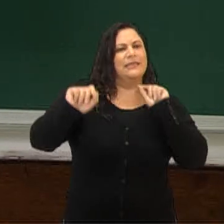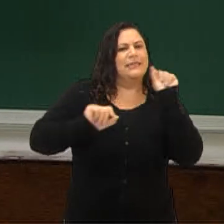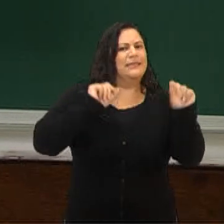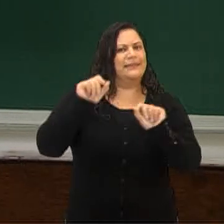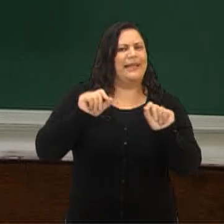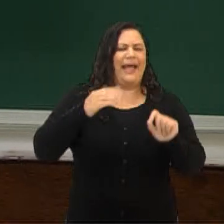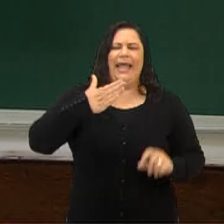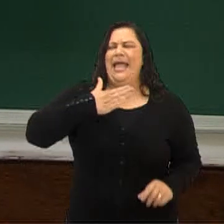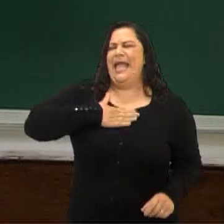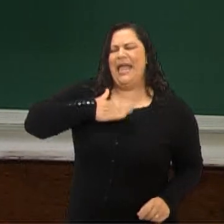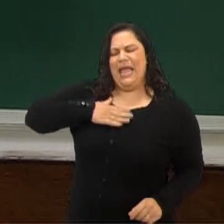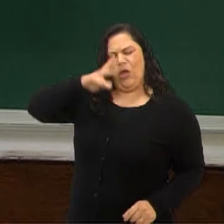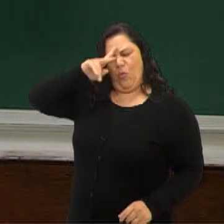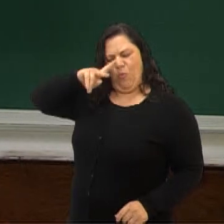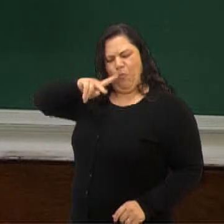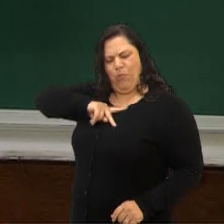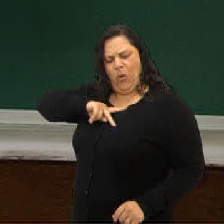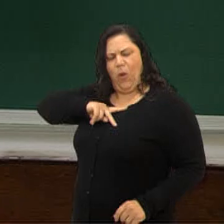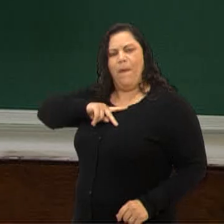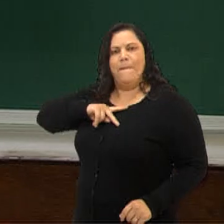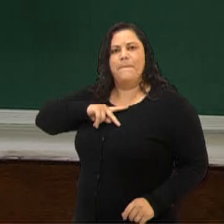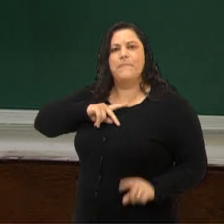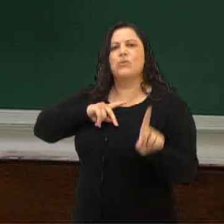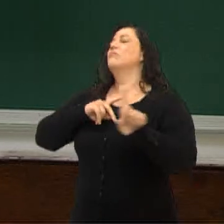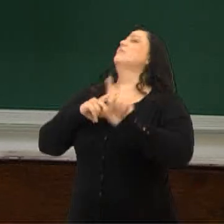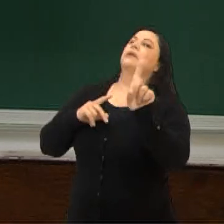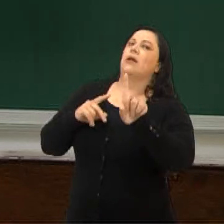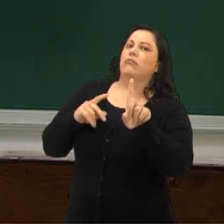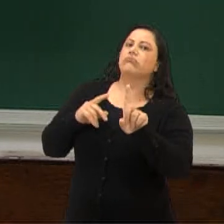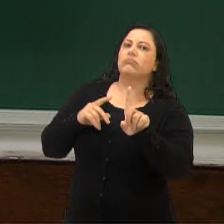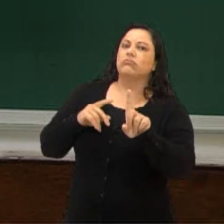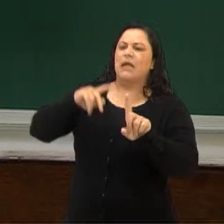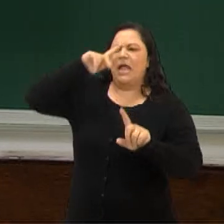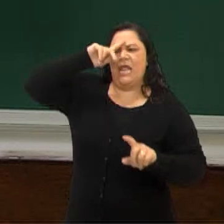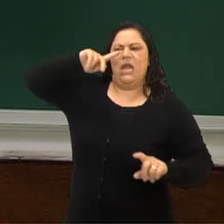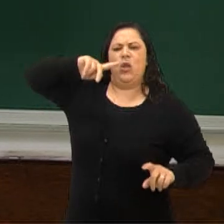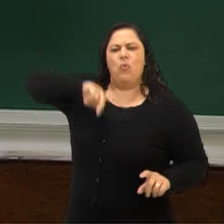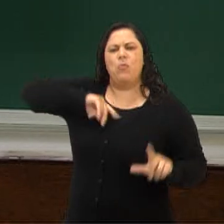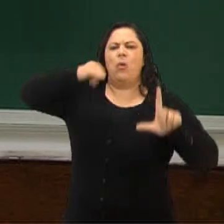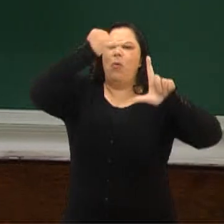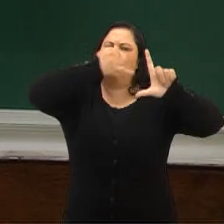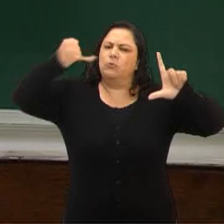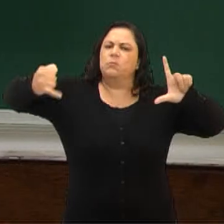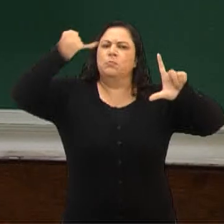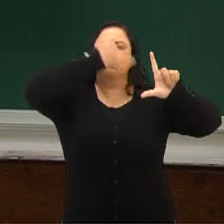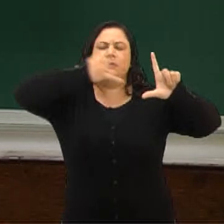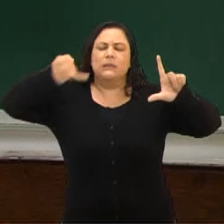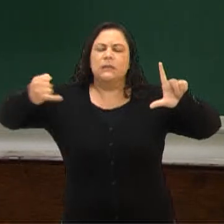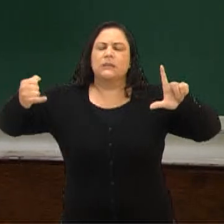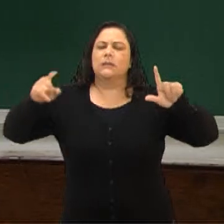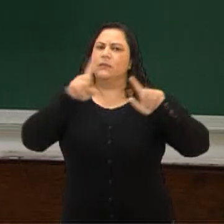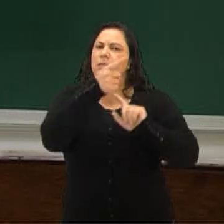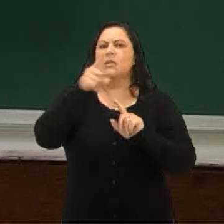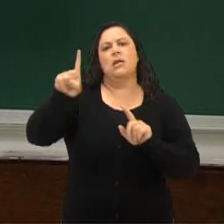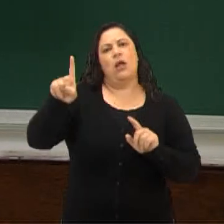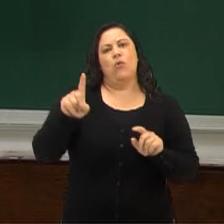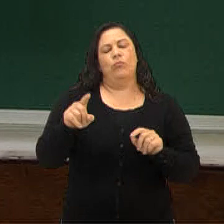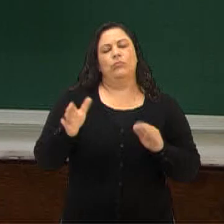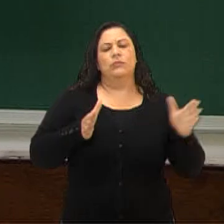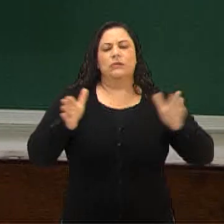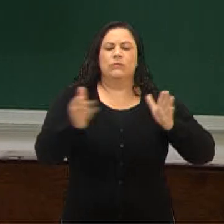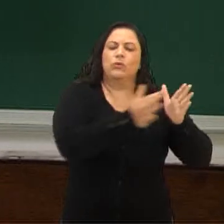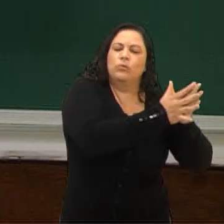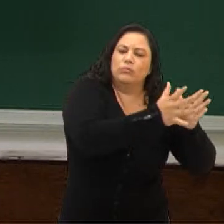batendo no peito, eu sou pós-impressionista. Isso não existe. Isso foi uma denotação que foi colocada com o tempo, tá? Características